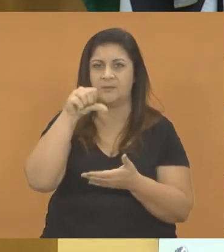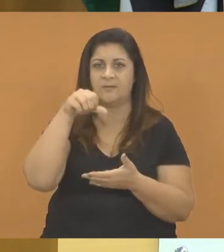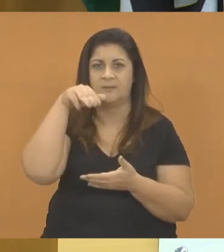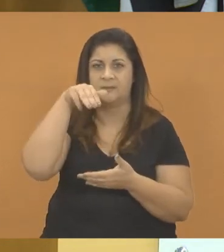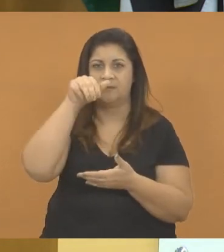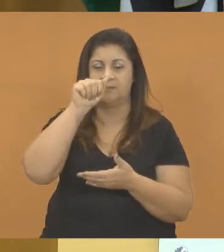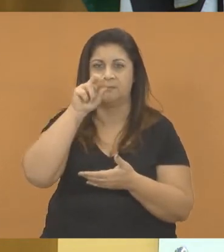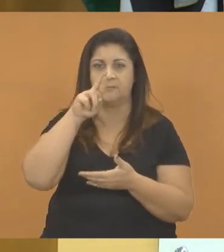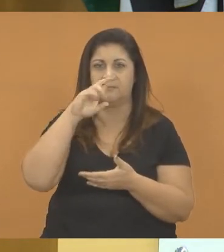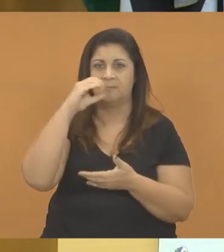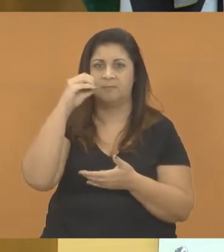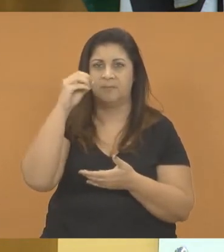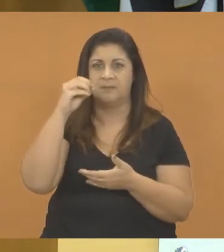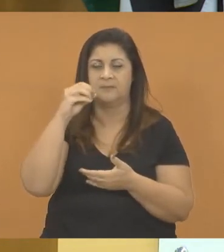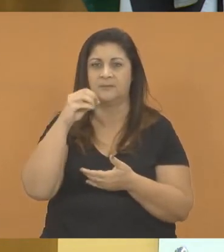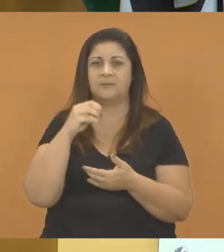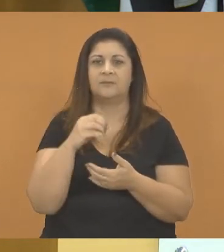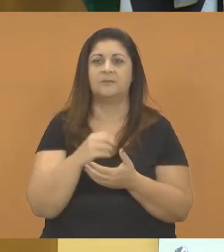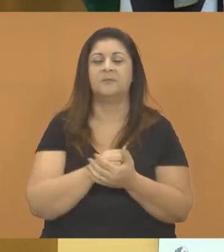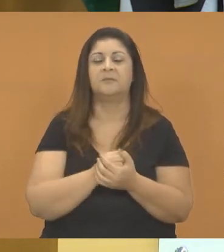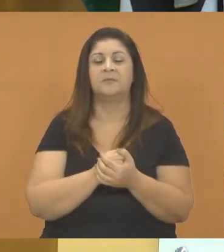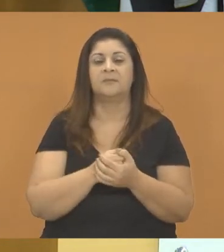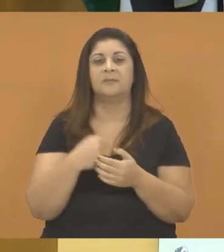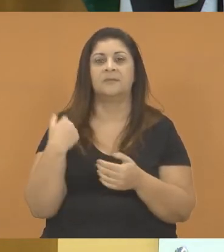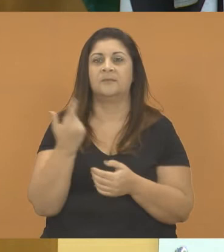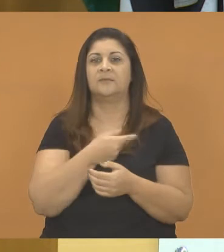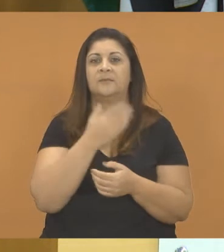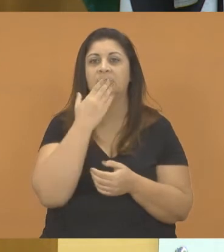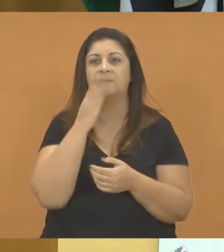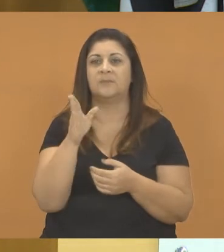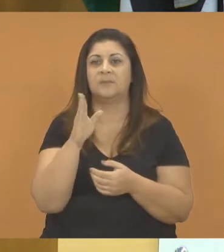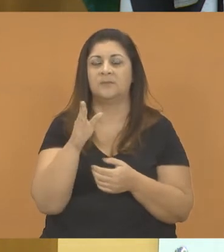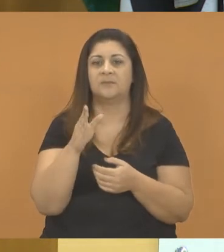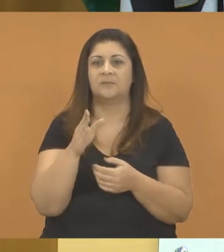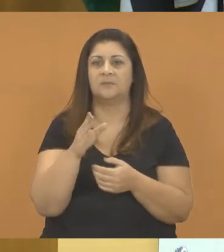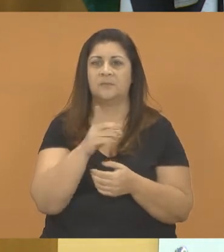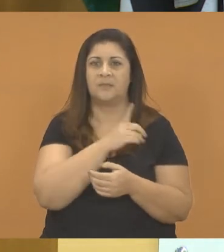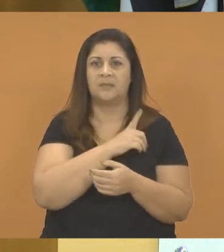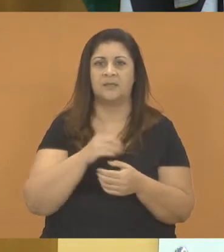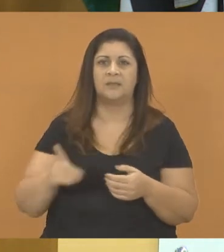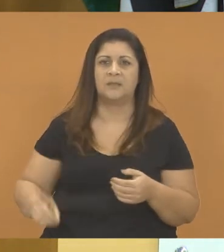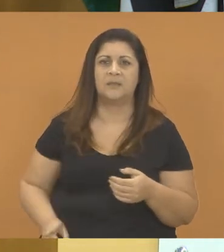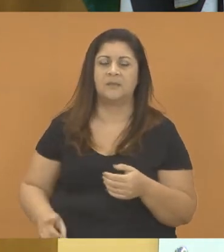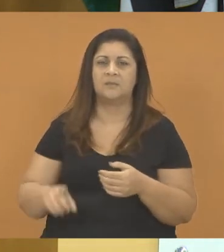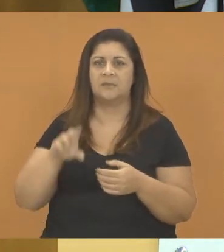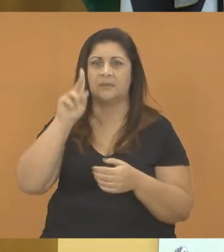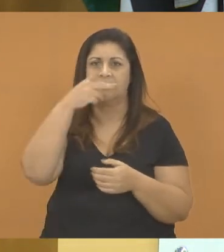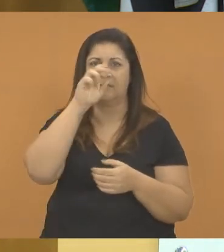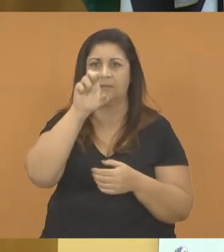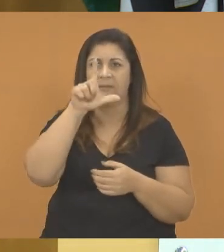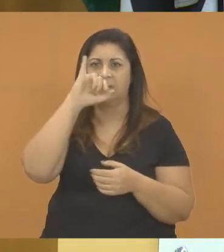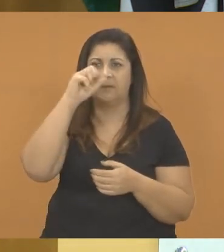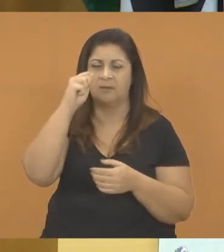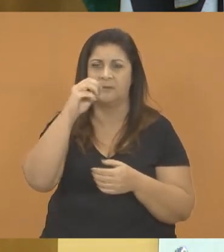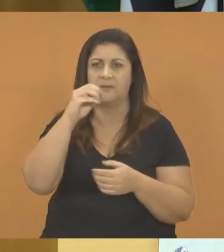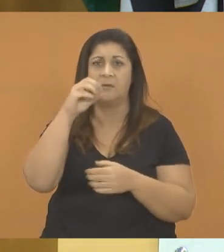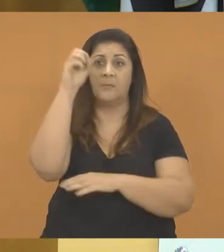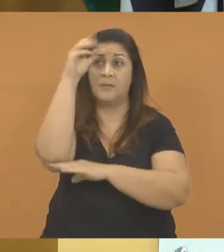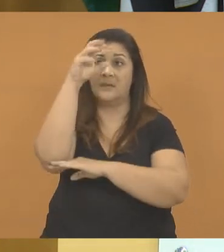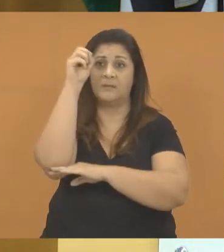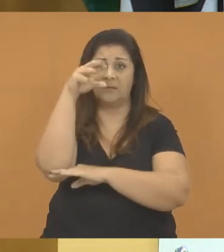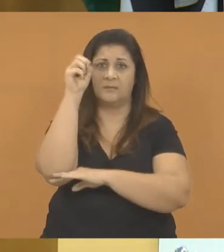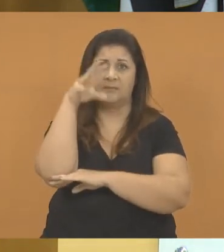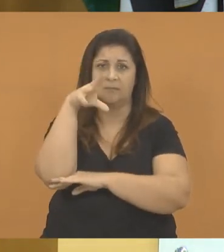de 2017 quando fizemos um pedido ao deputado hélio nishimoto em ter visto junto ao dr para a colocação dos semáforos